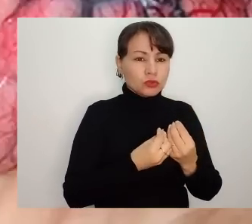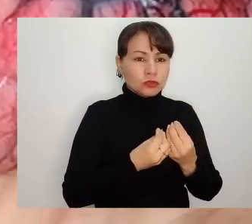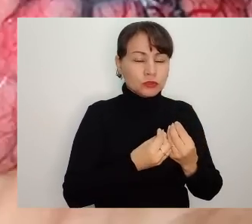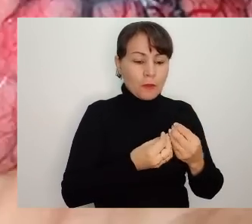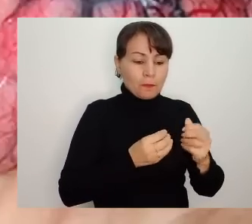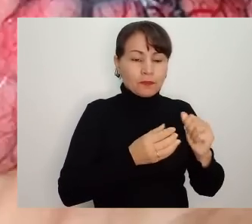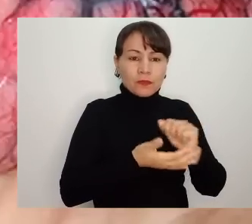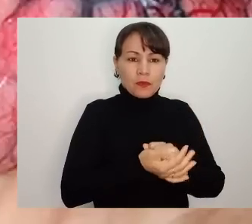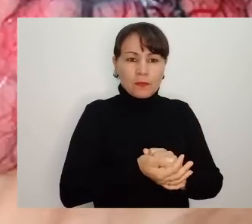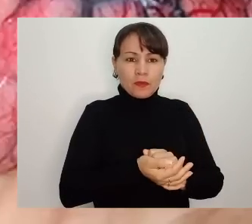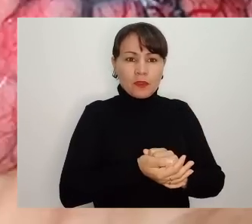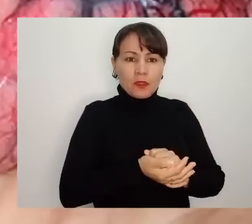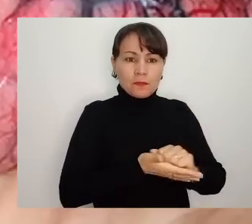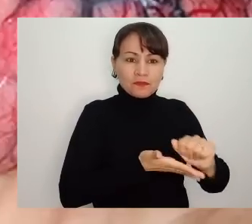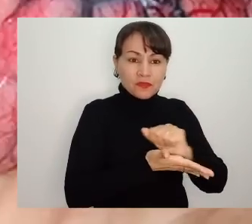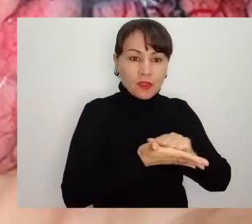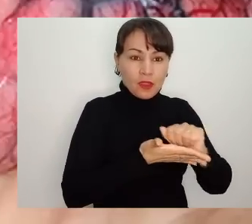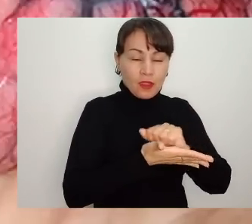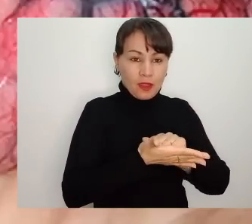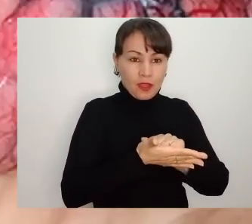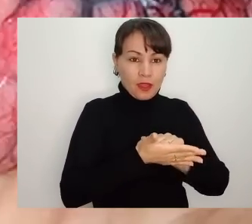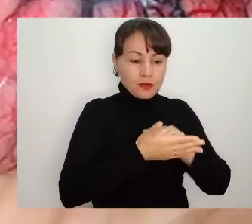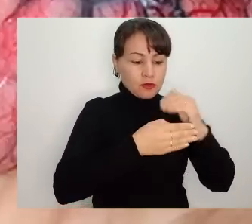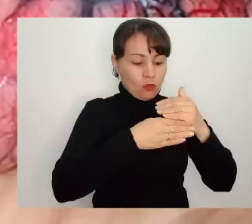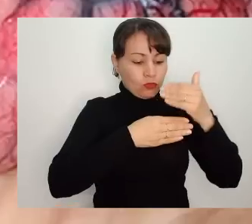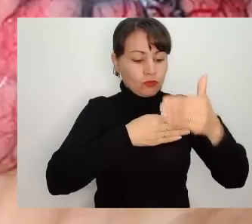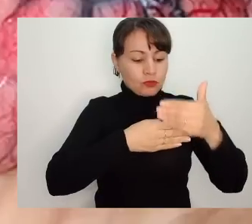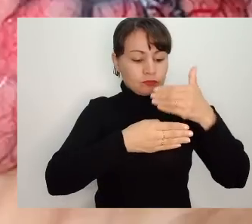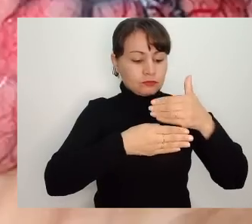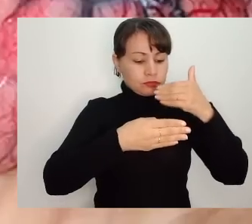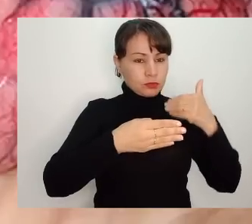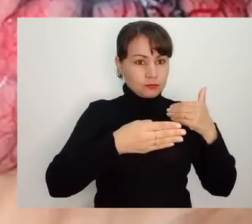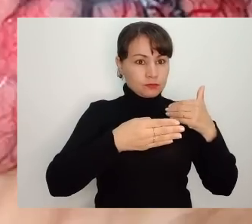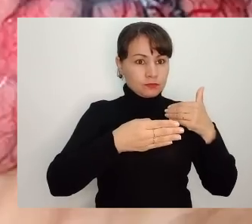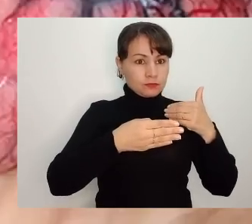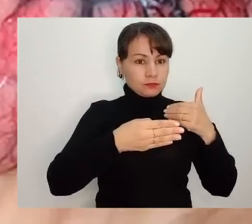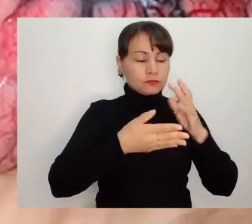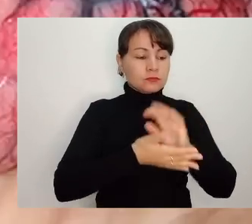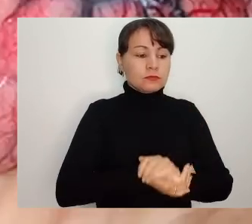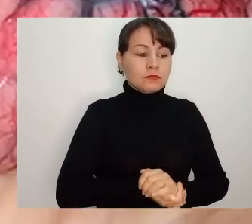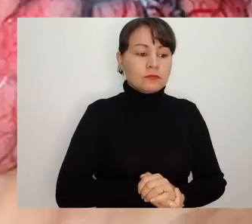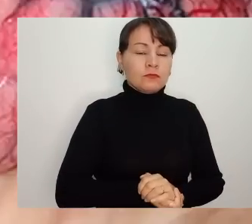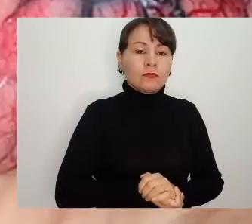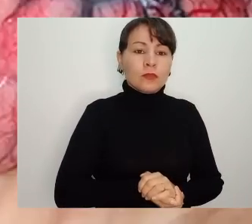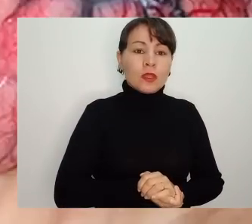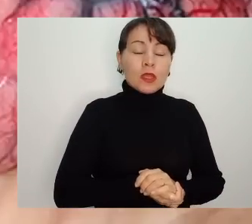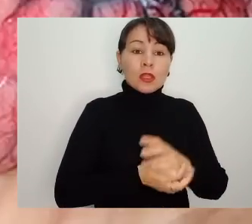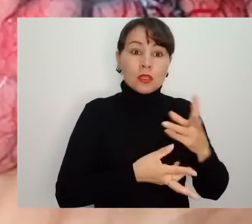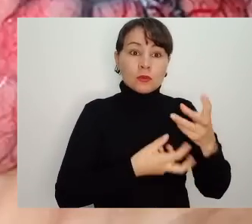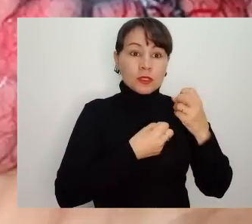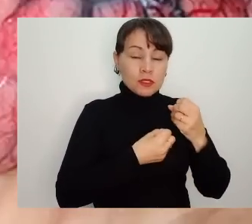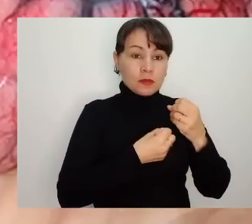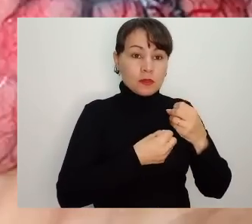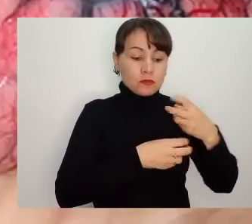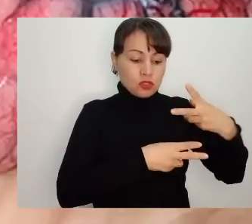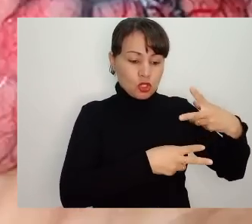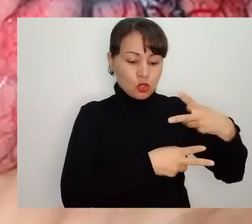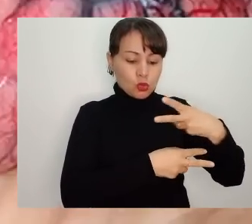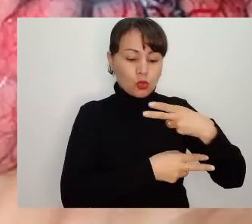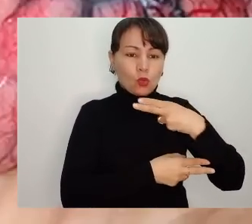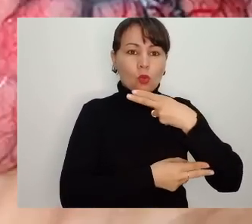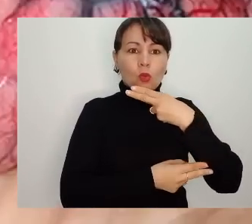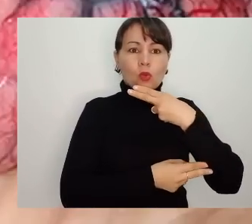e aqui a parte anterior, aqui a parte posterior do encéfalo. Se nós fizermos